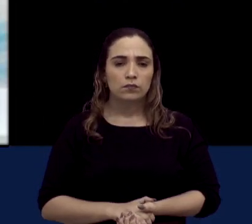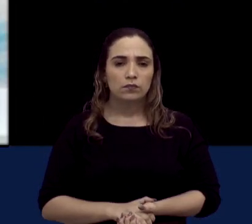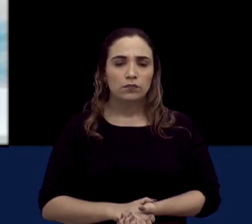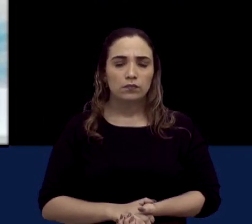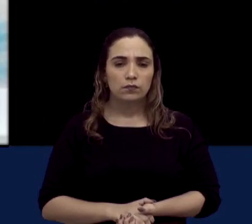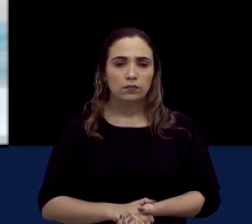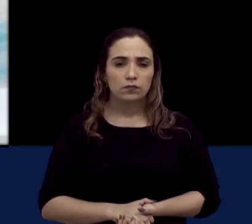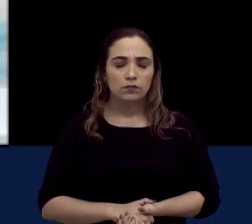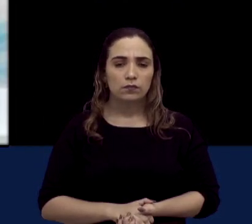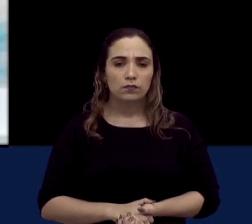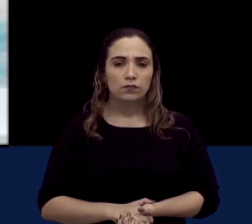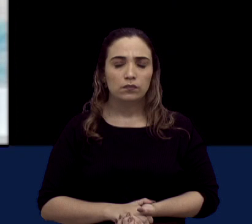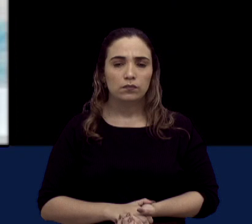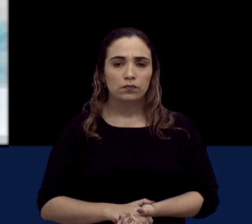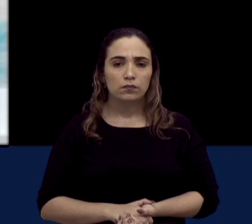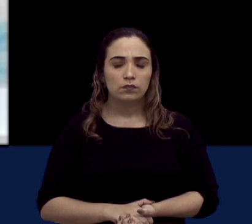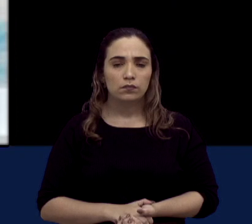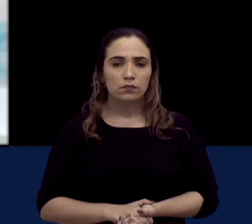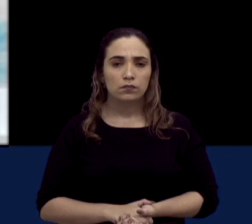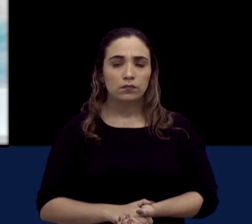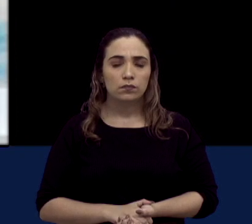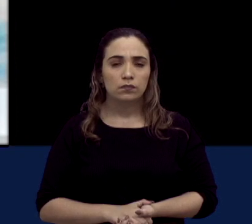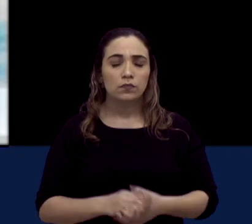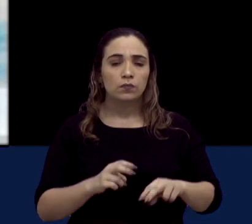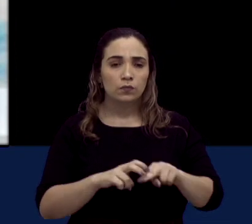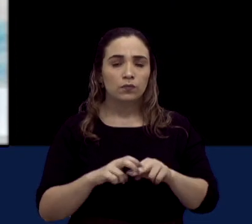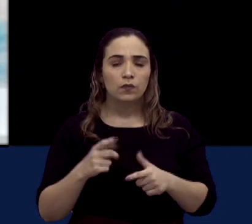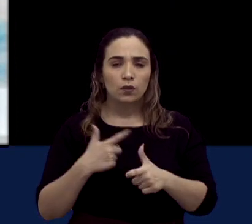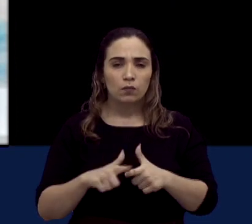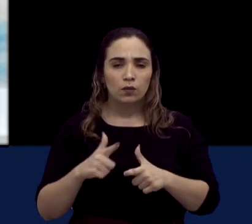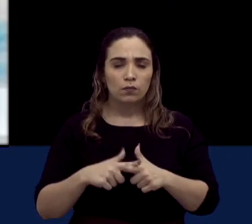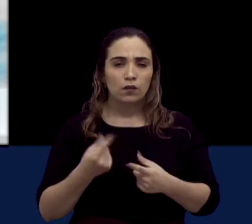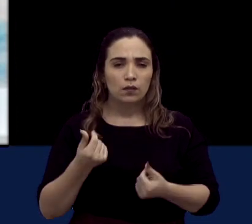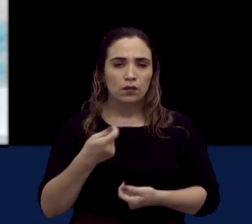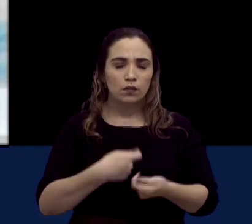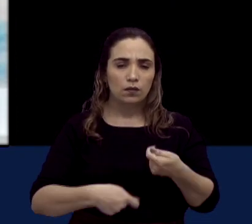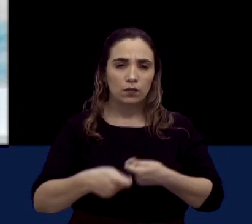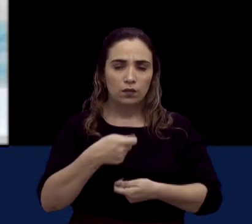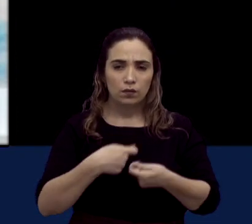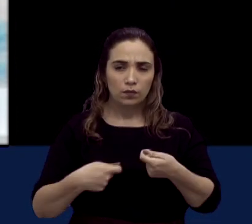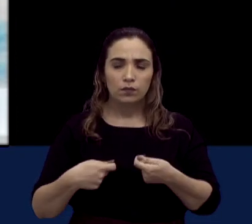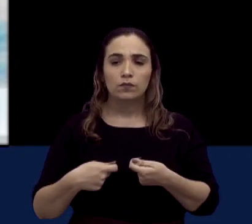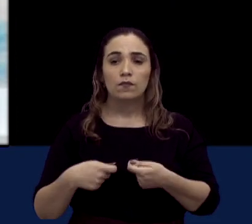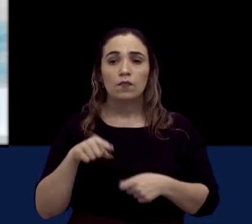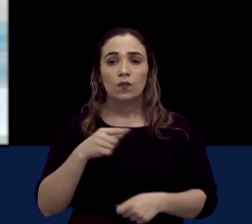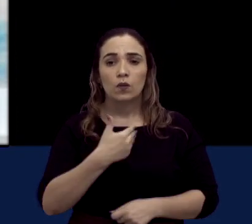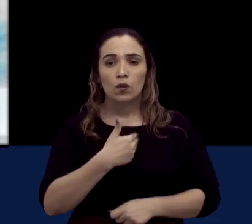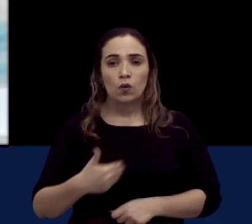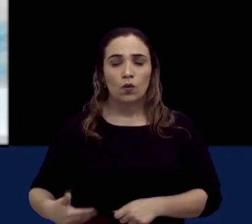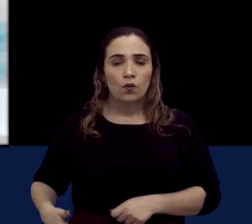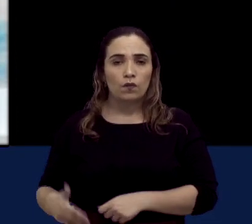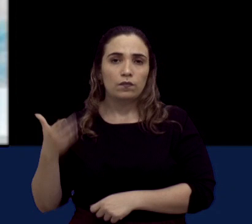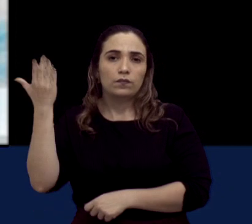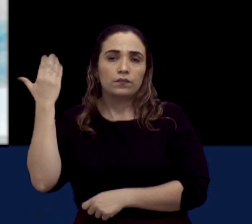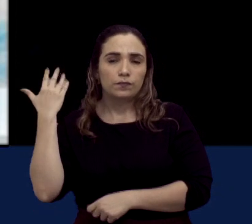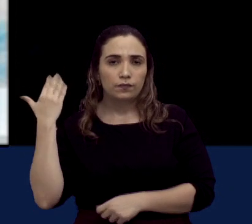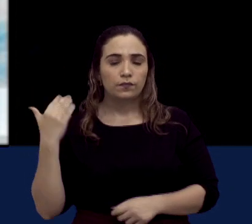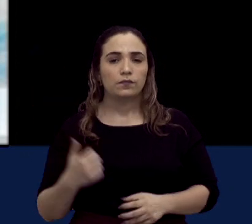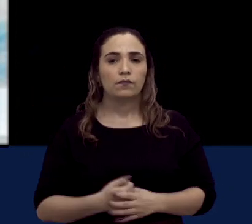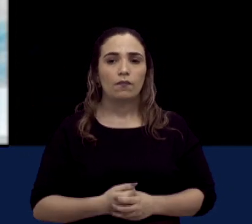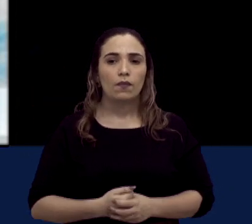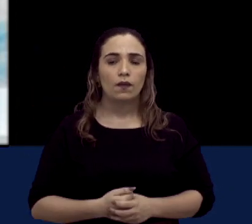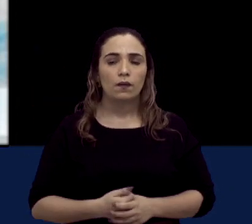Bom, então, em virtude da crise econômica e da globalização, o governo, na época,